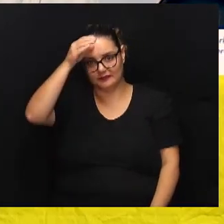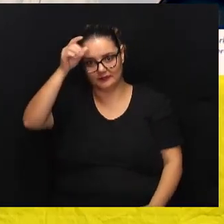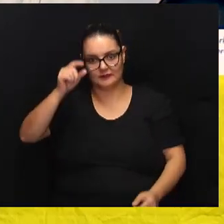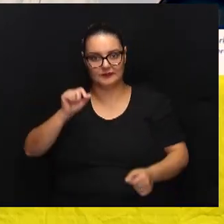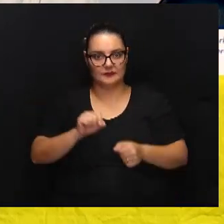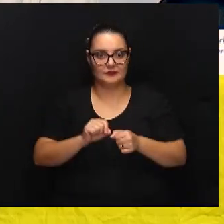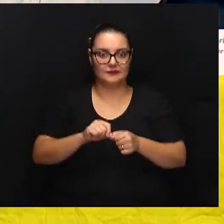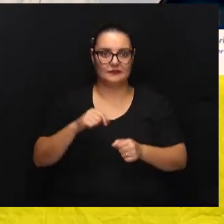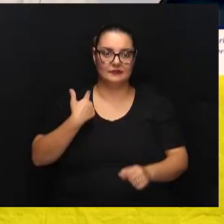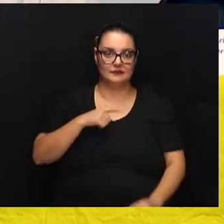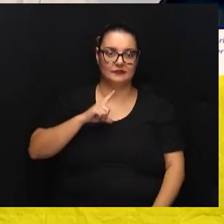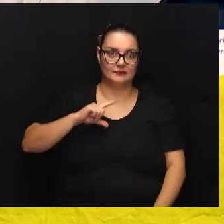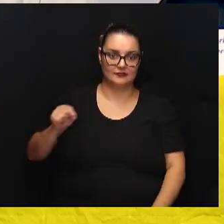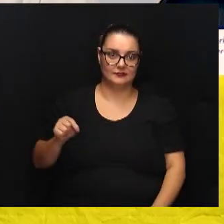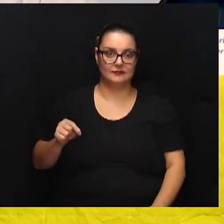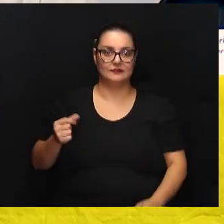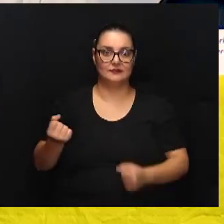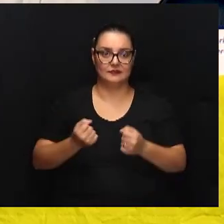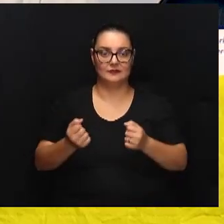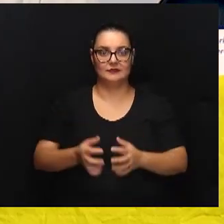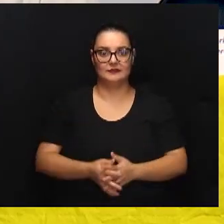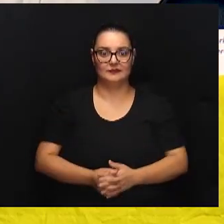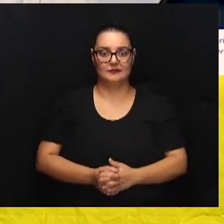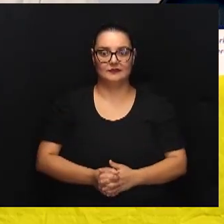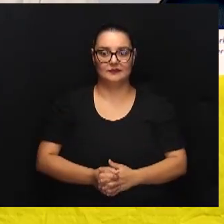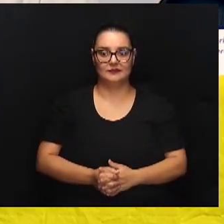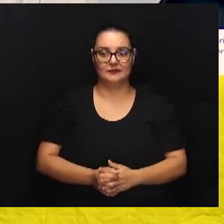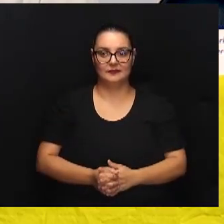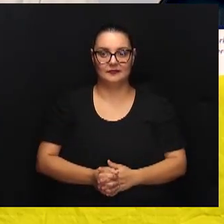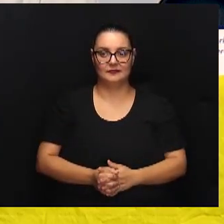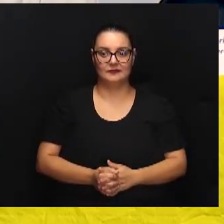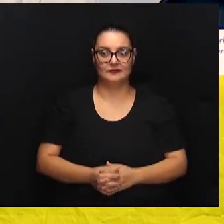os clientes e faziam a gente sair do carro.